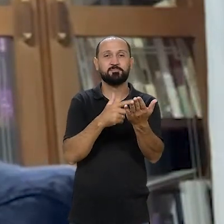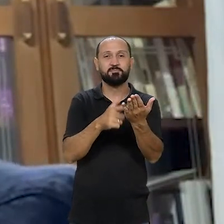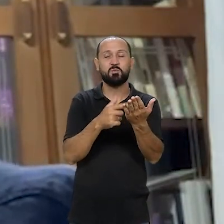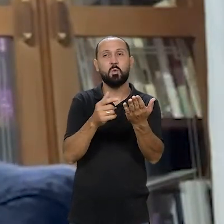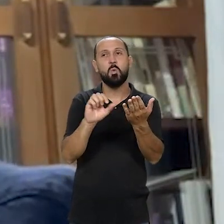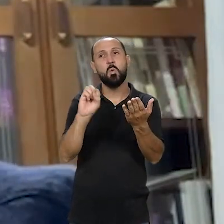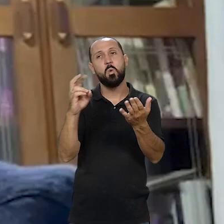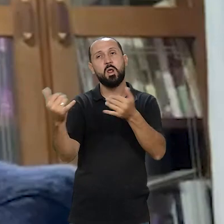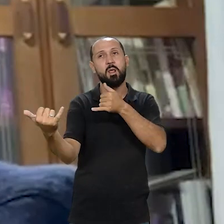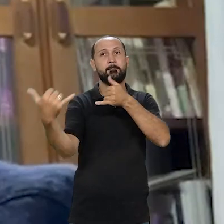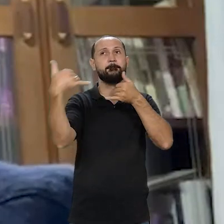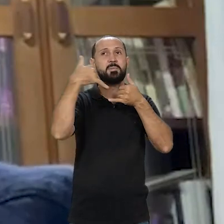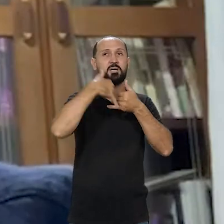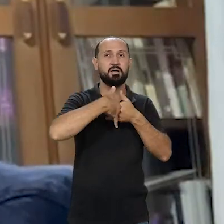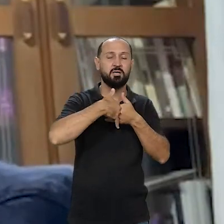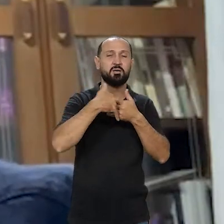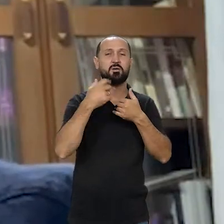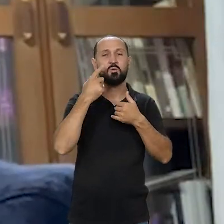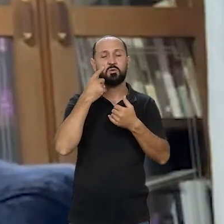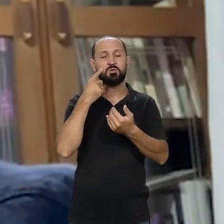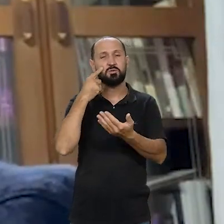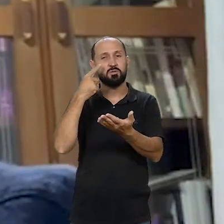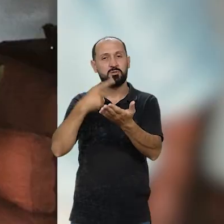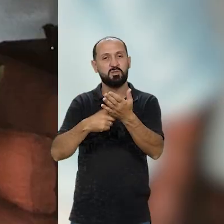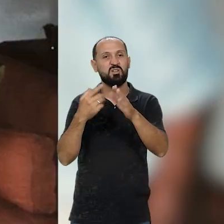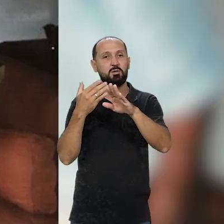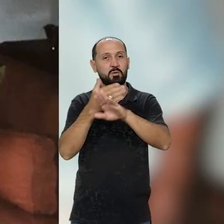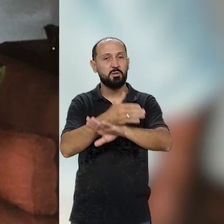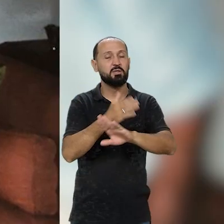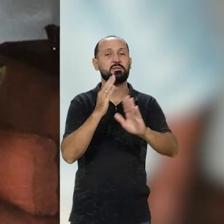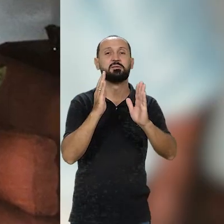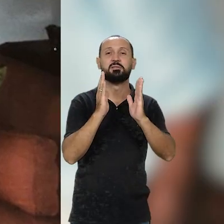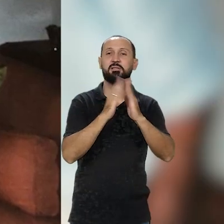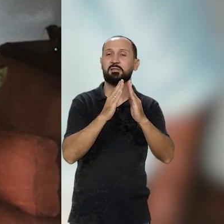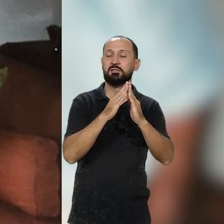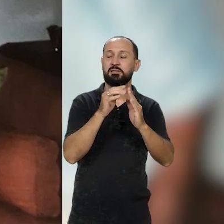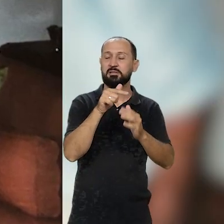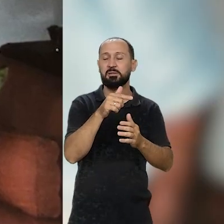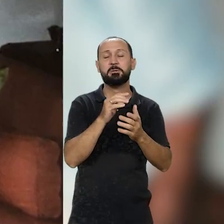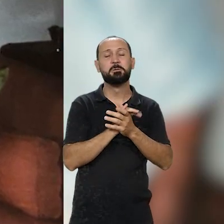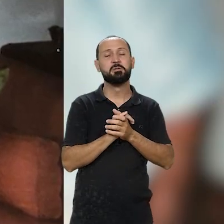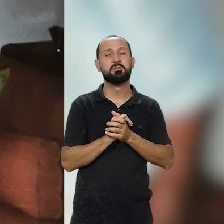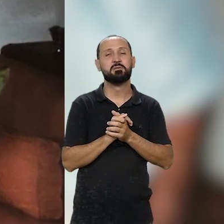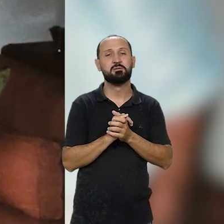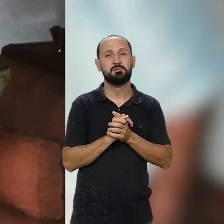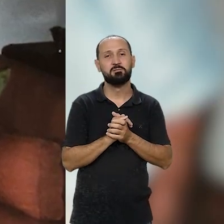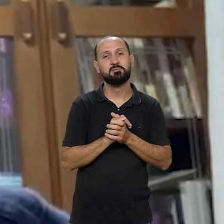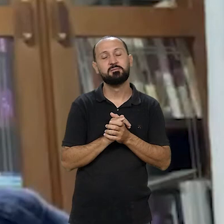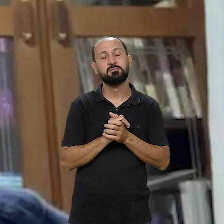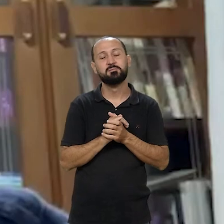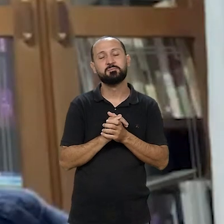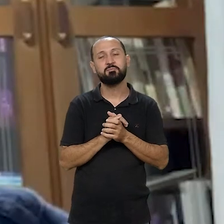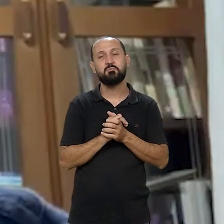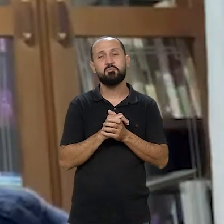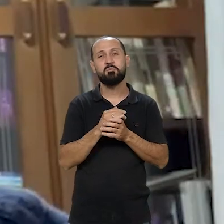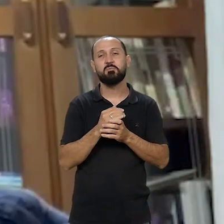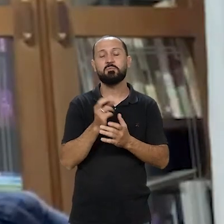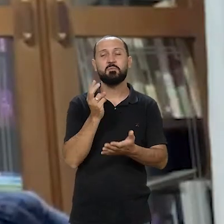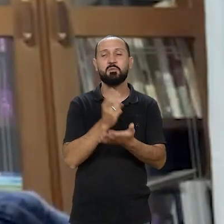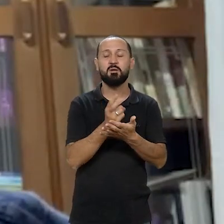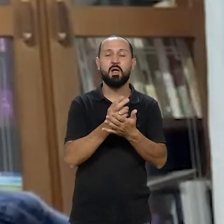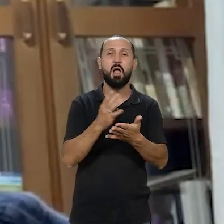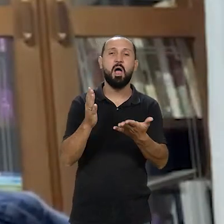livro, ou ele me telefonava, ou a gente marcava, eu ia até a casa dele e a